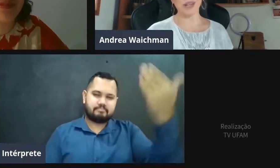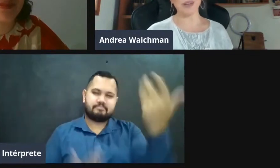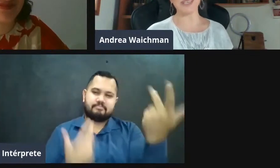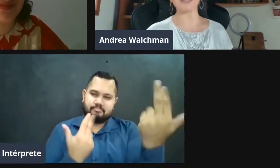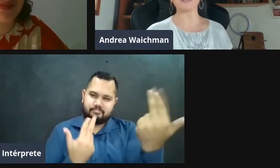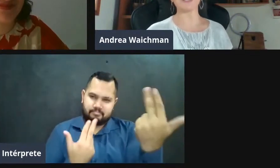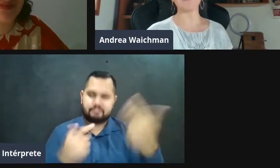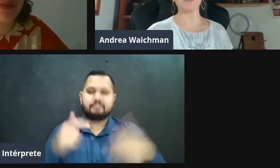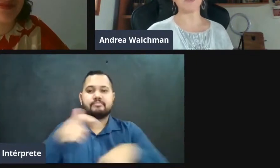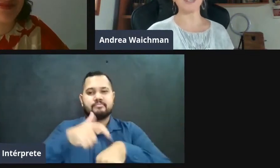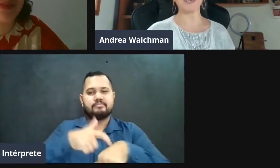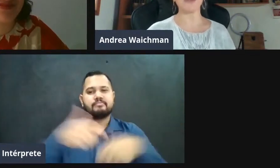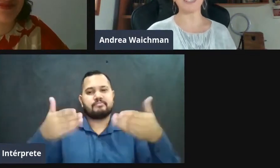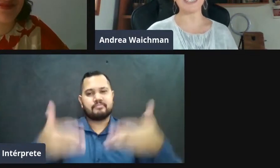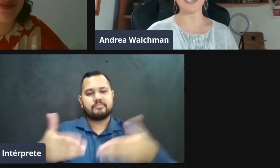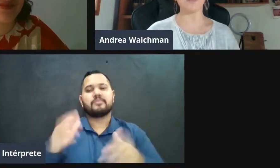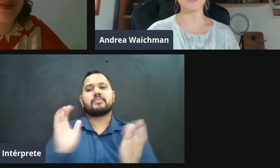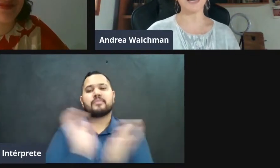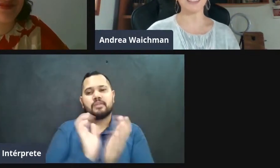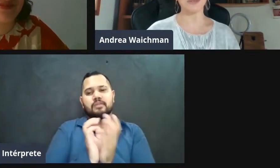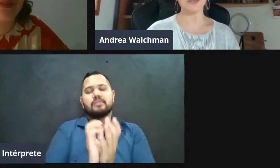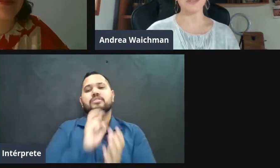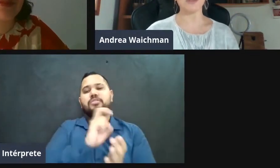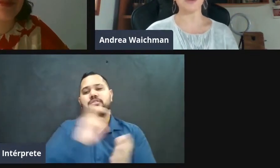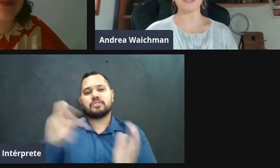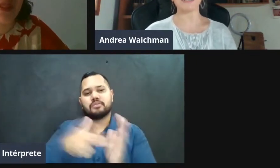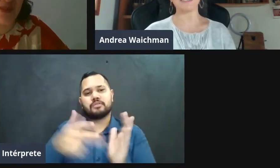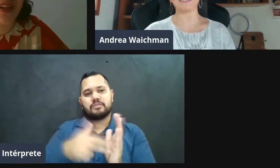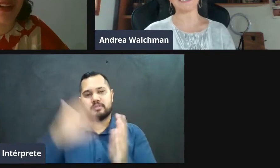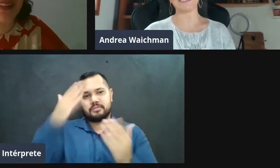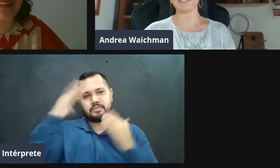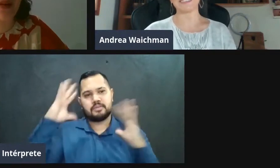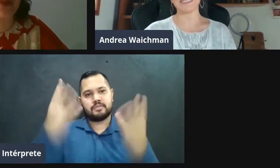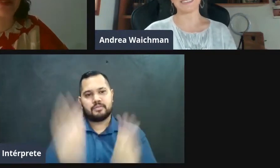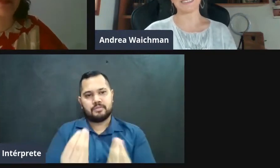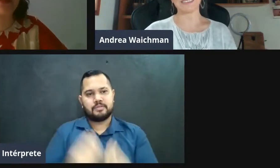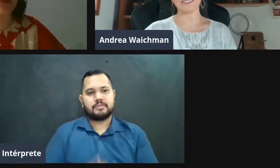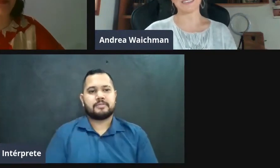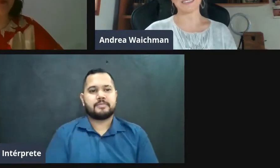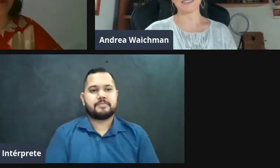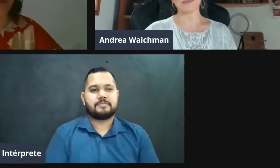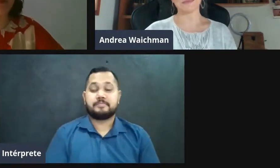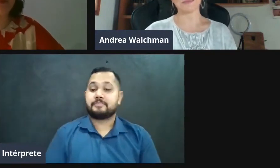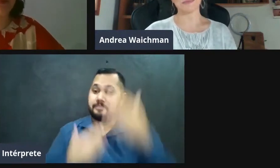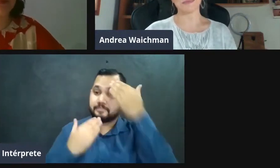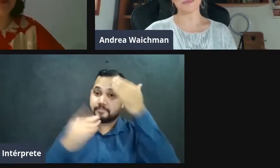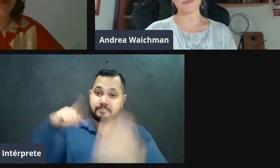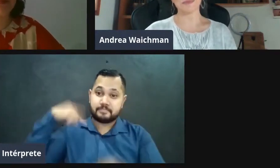espaço dado aqui à chapa Inova UFAM 55. Obrigada a todos e todas. Obrigada, até a próxima.